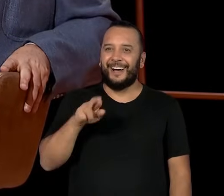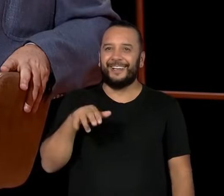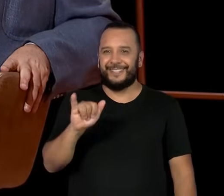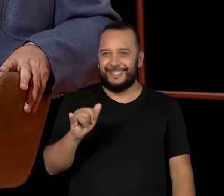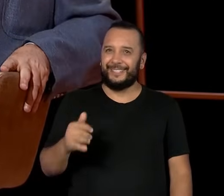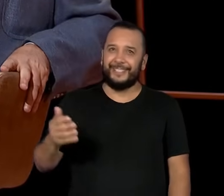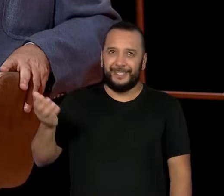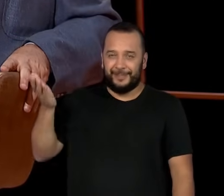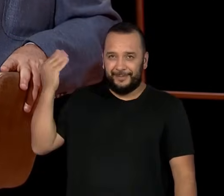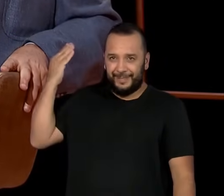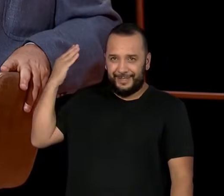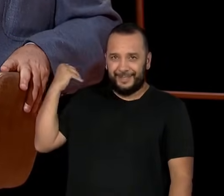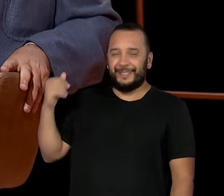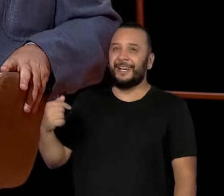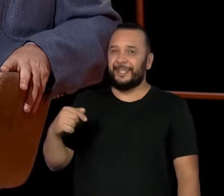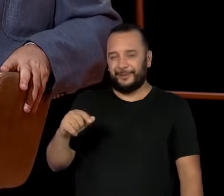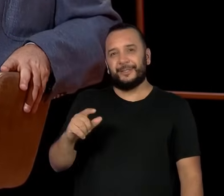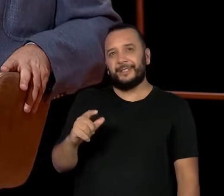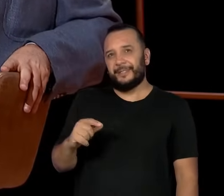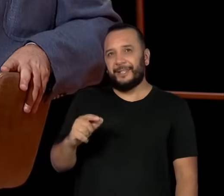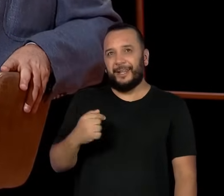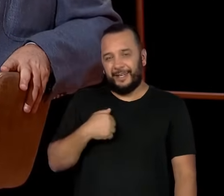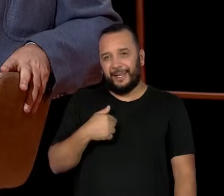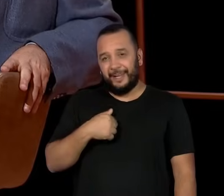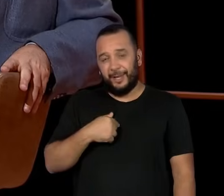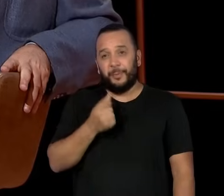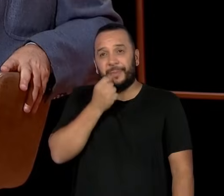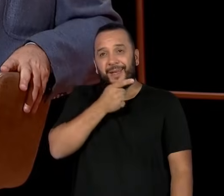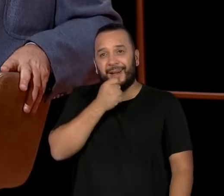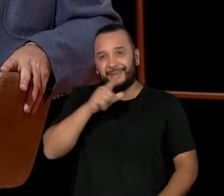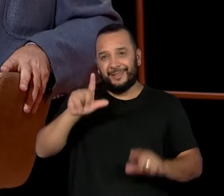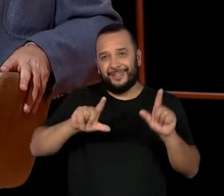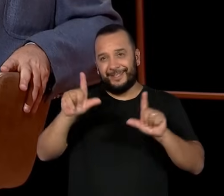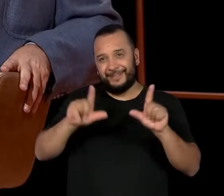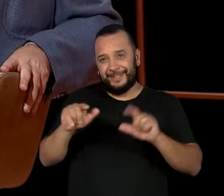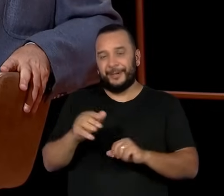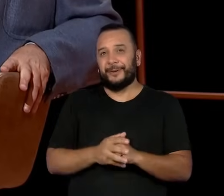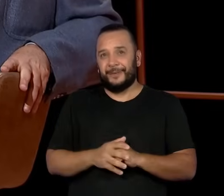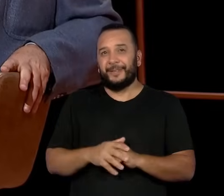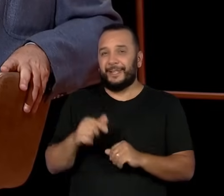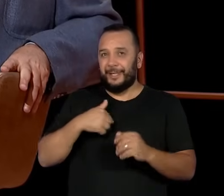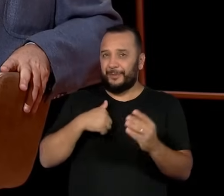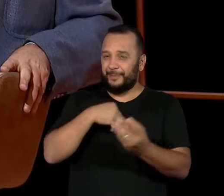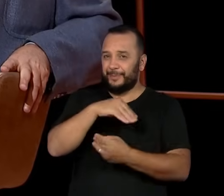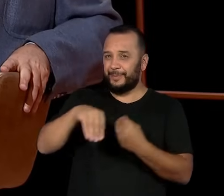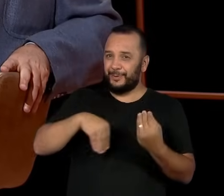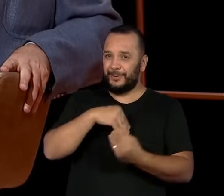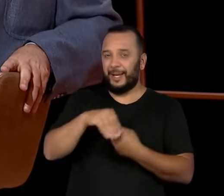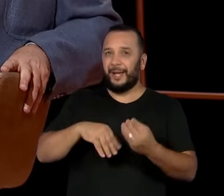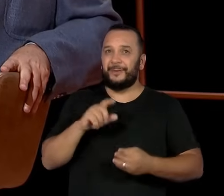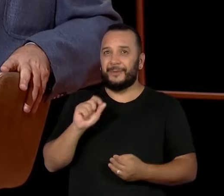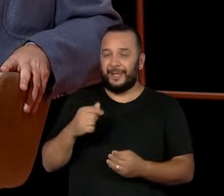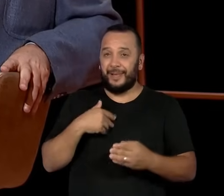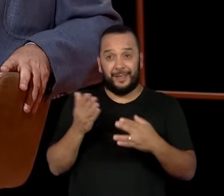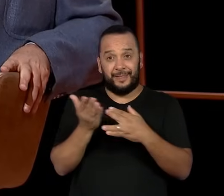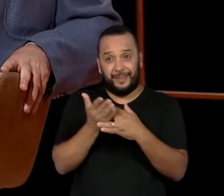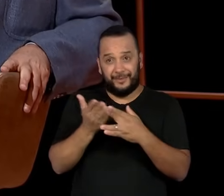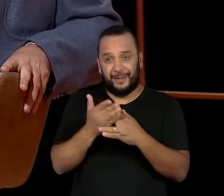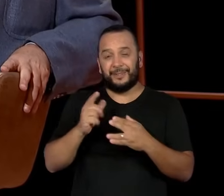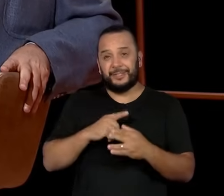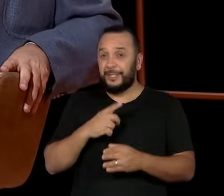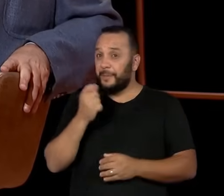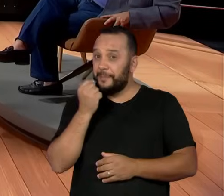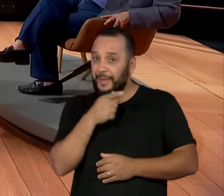época, eu vinha com aquela influência de ser um humorista da televisão, então eu misturava em intervalos